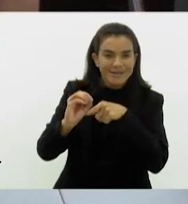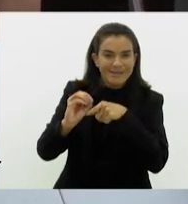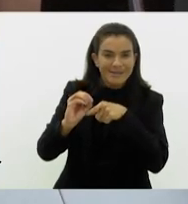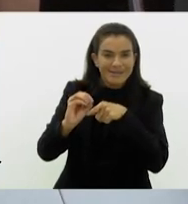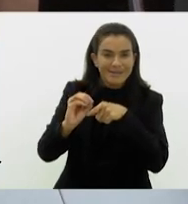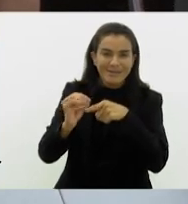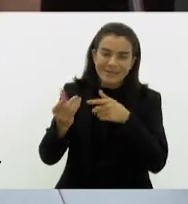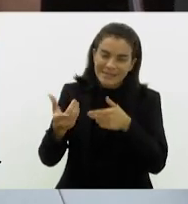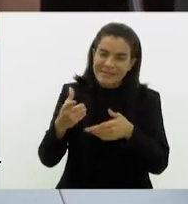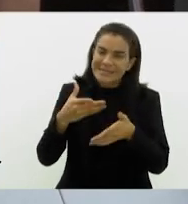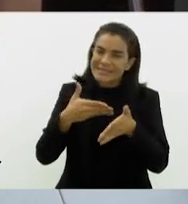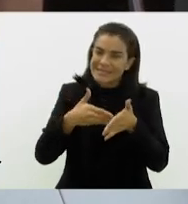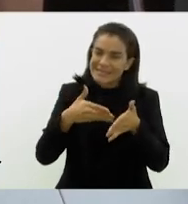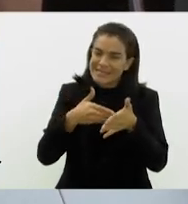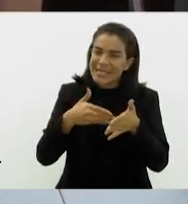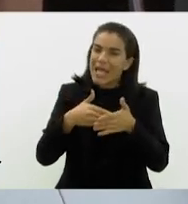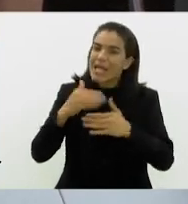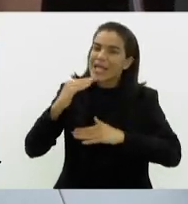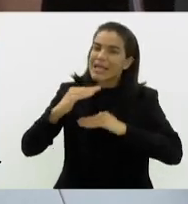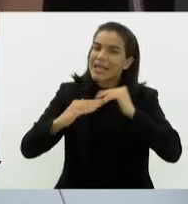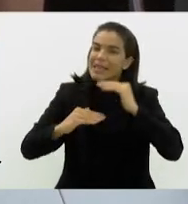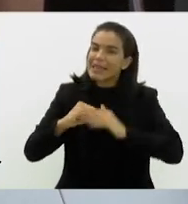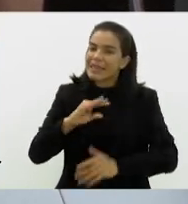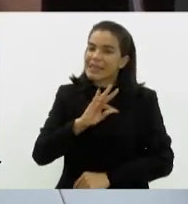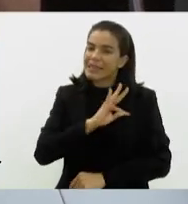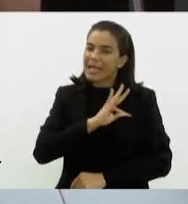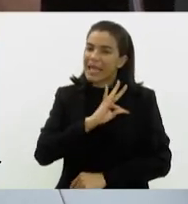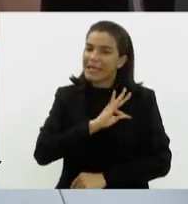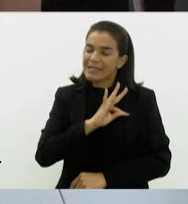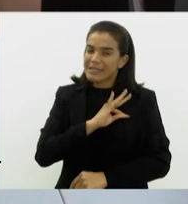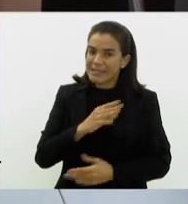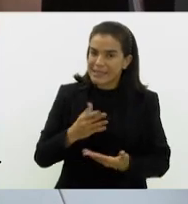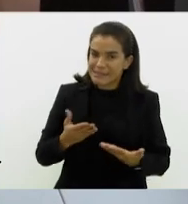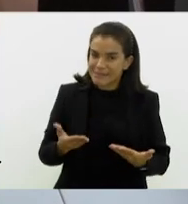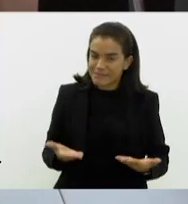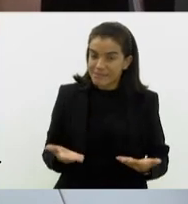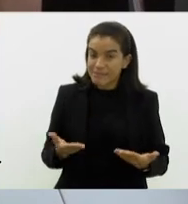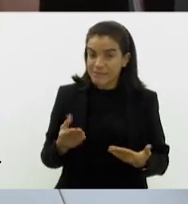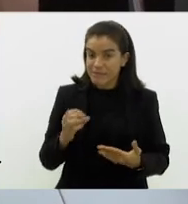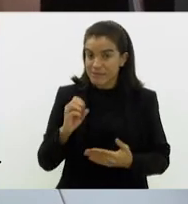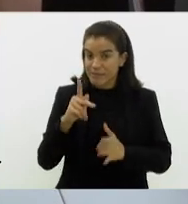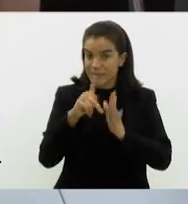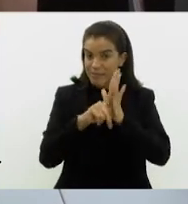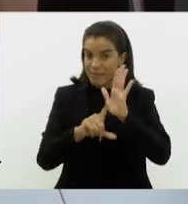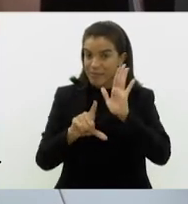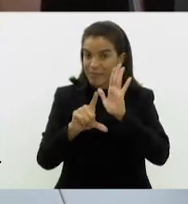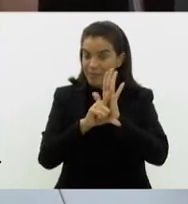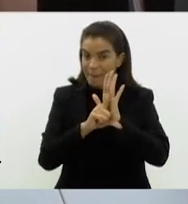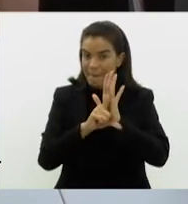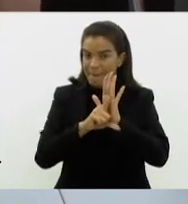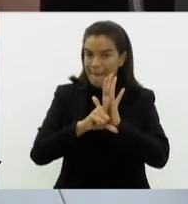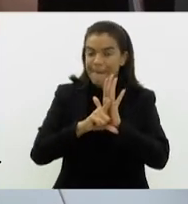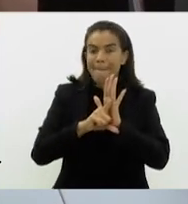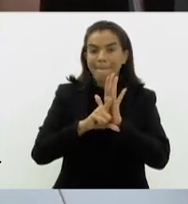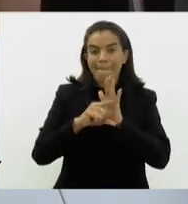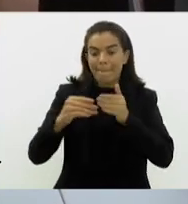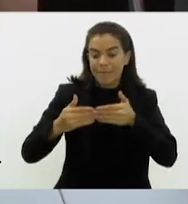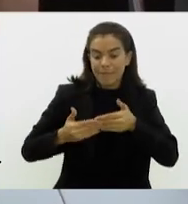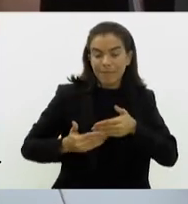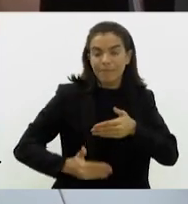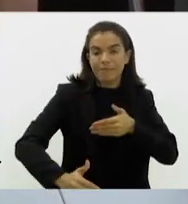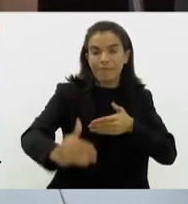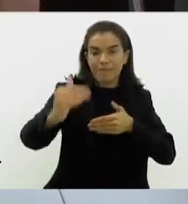realmente uma dificuldade técnica, né? Se fosse um projeto de lei para valer daqui